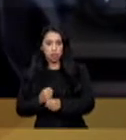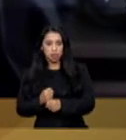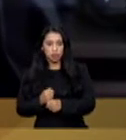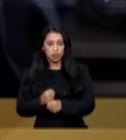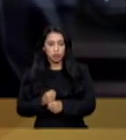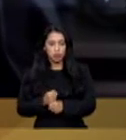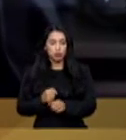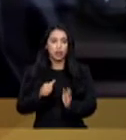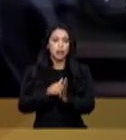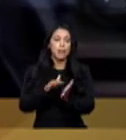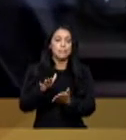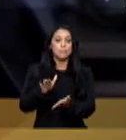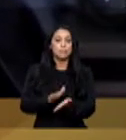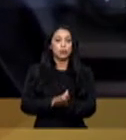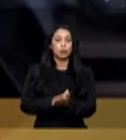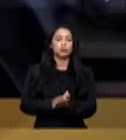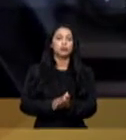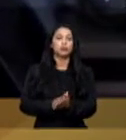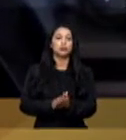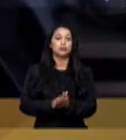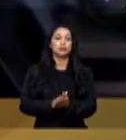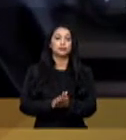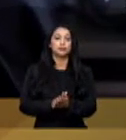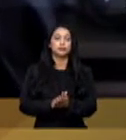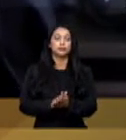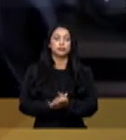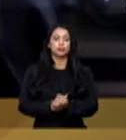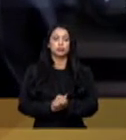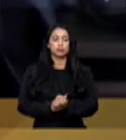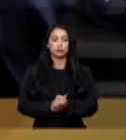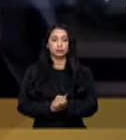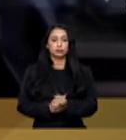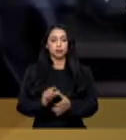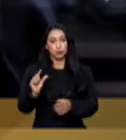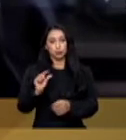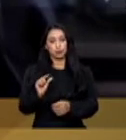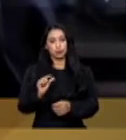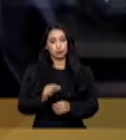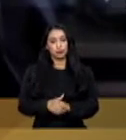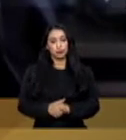E multa de 1 a 5 contos de réis, para verem como era antiga